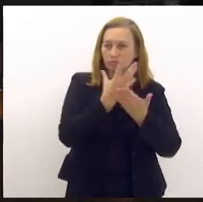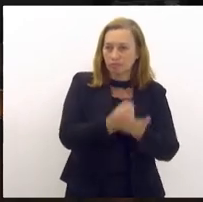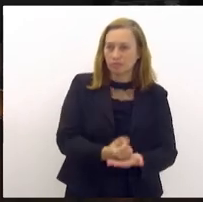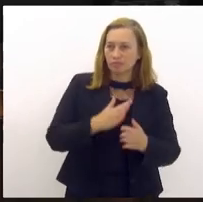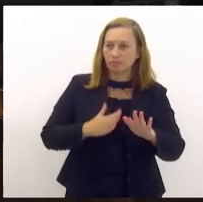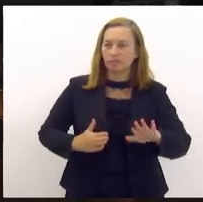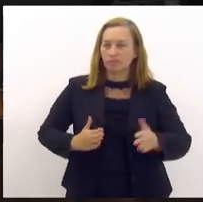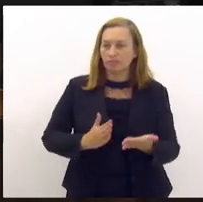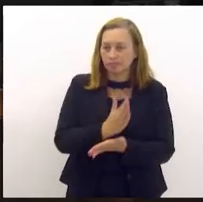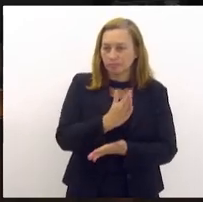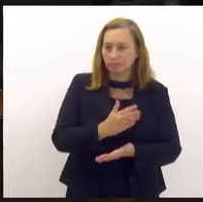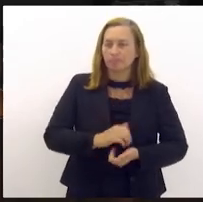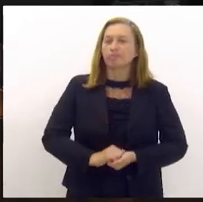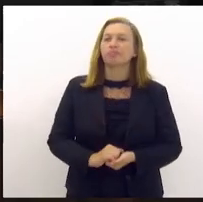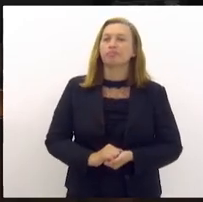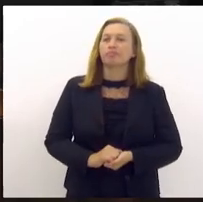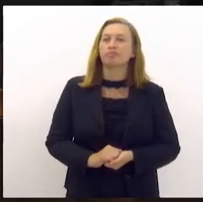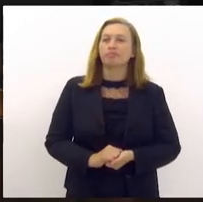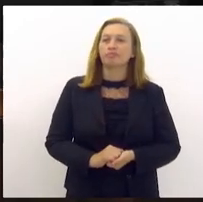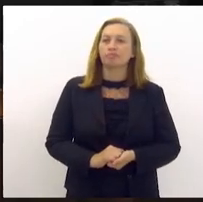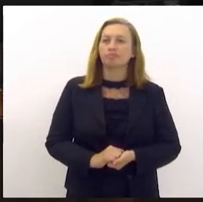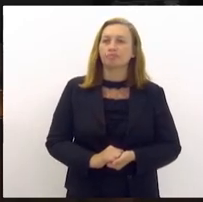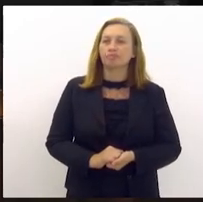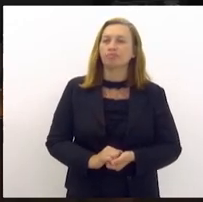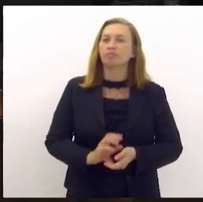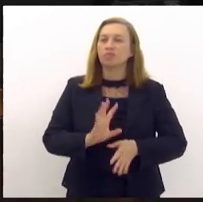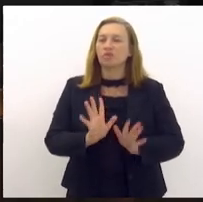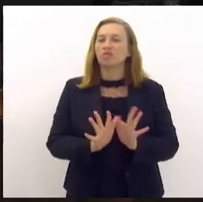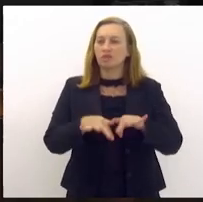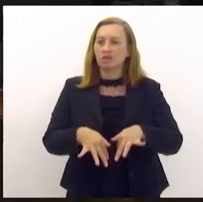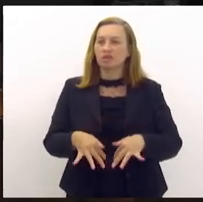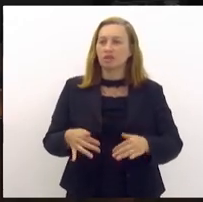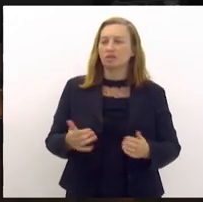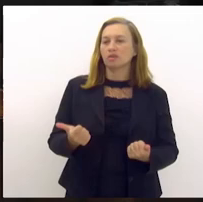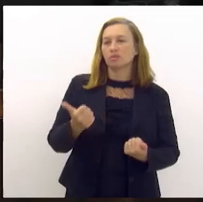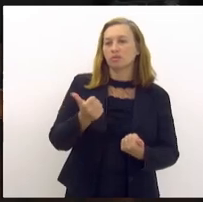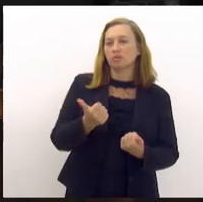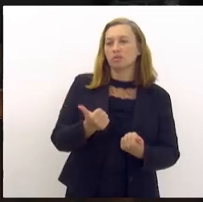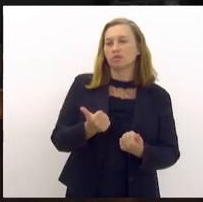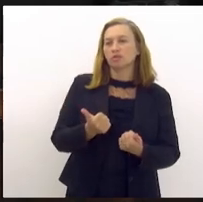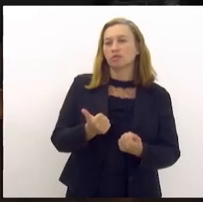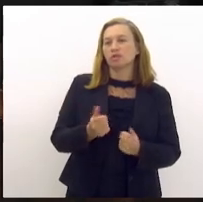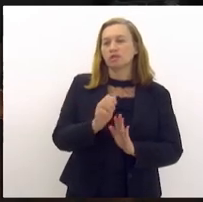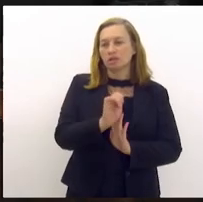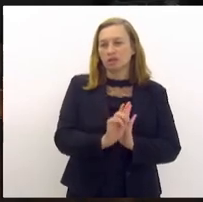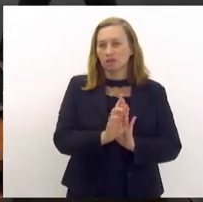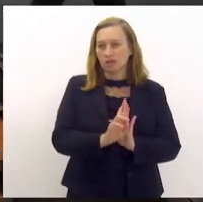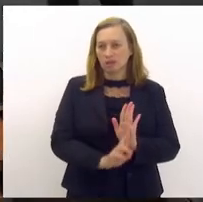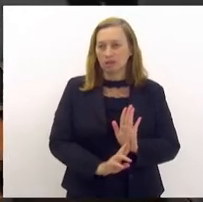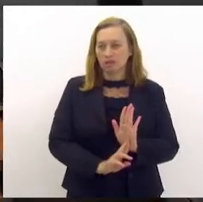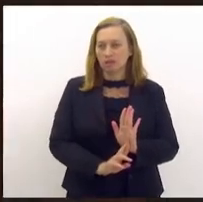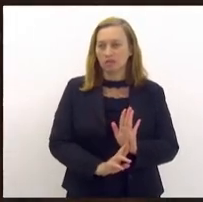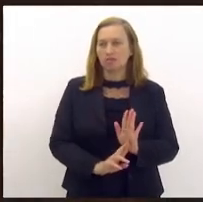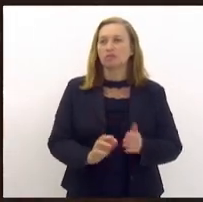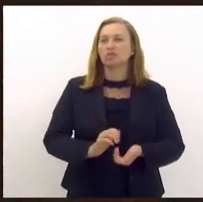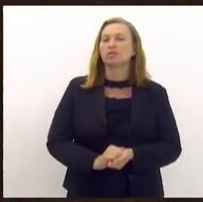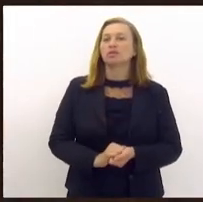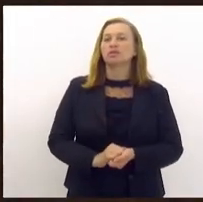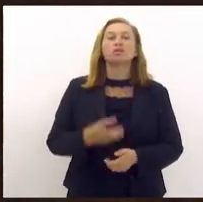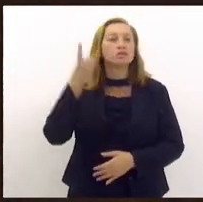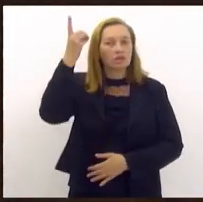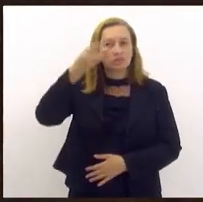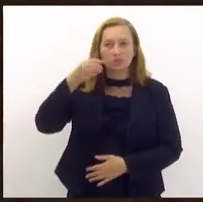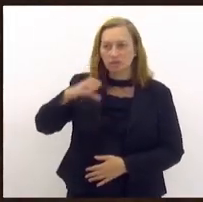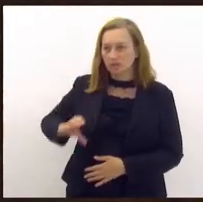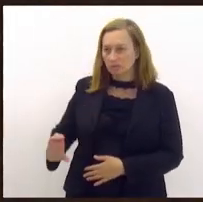estão. Aprovado. Dando forma final de redação, vai autógrafo. Para declarar, presidente. Deputado Carlos Mink,